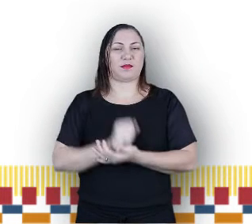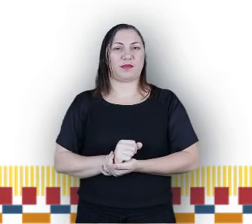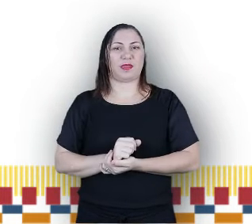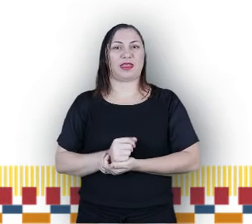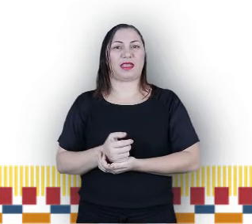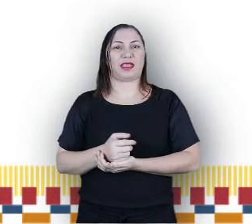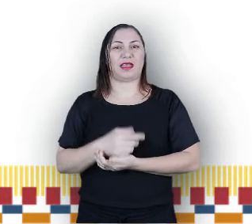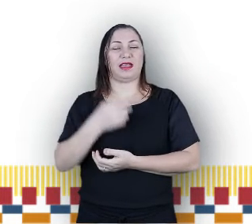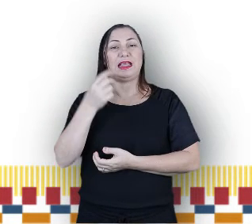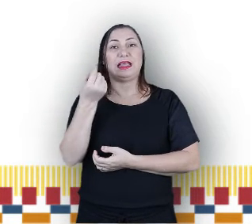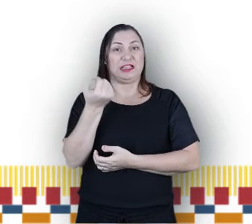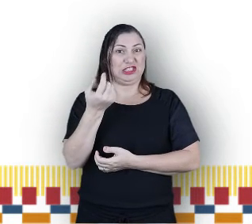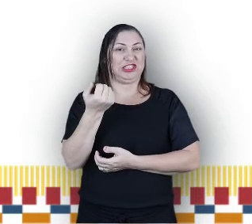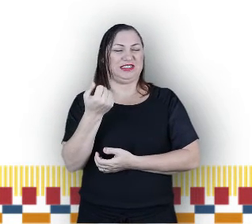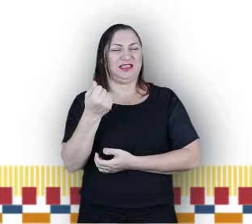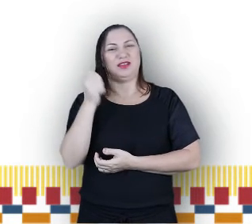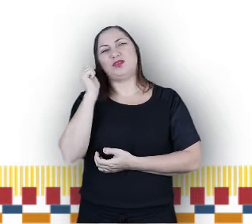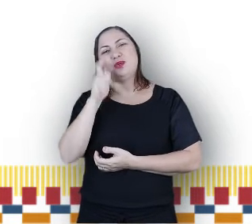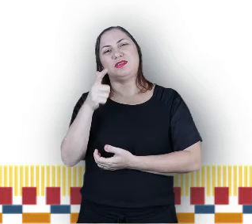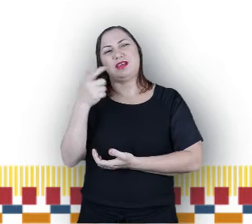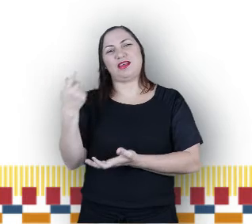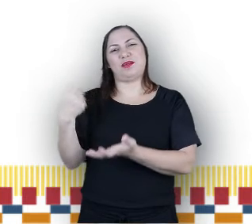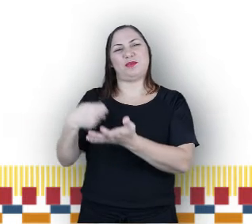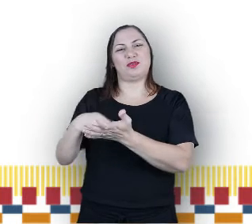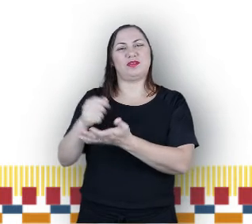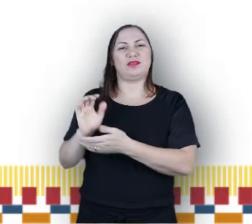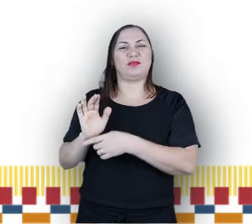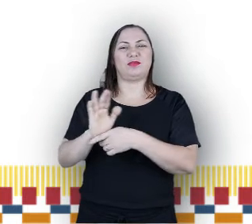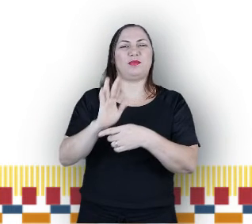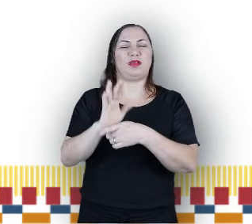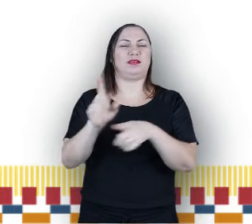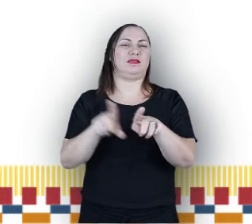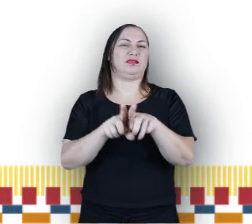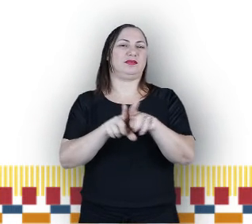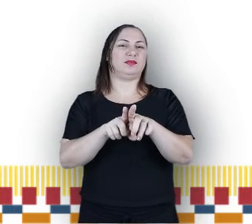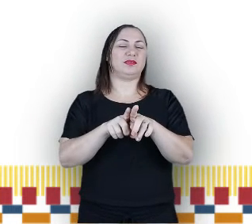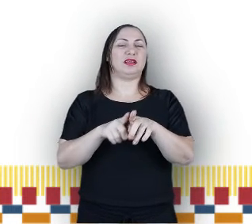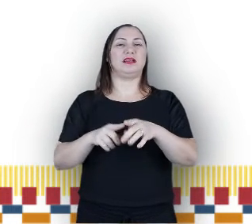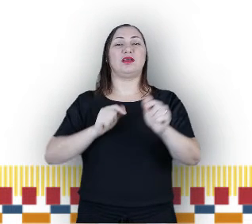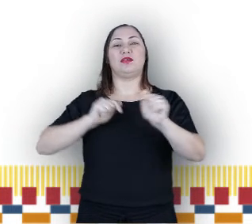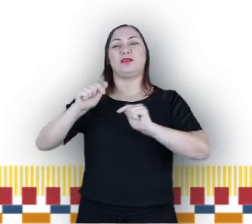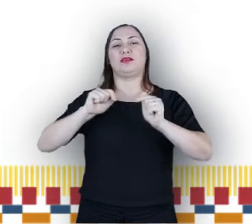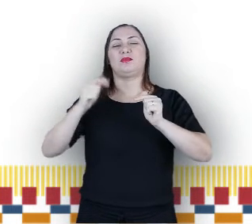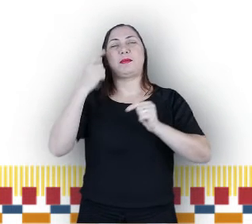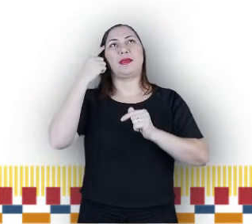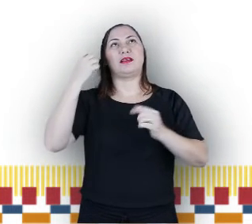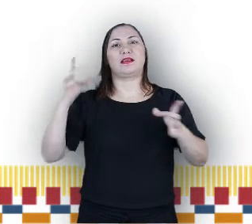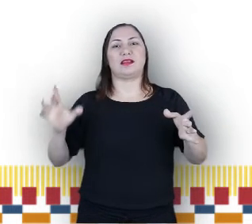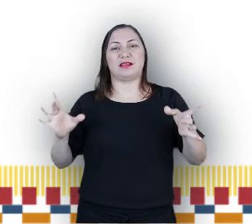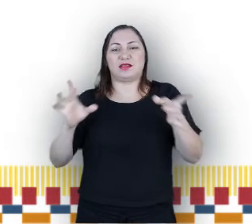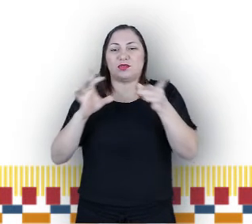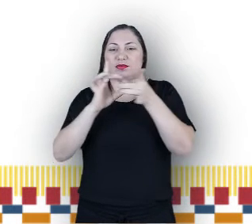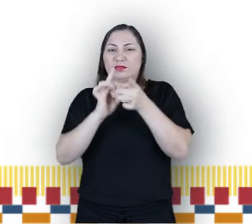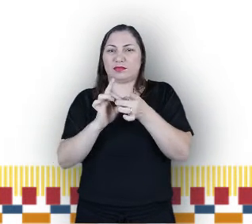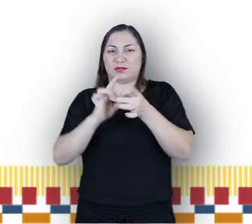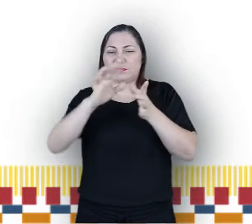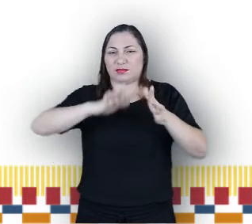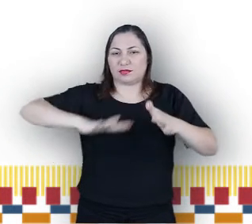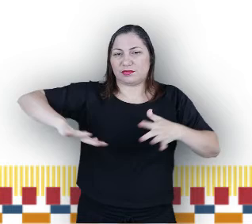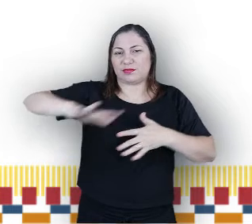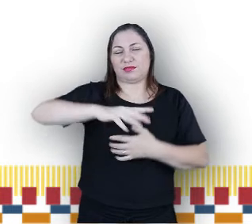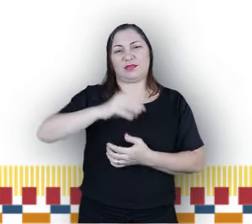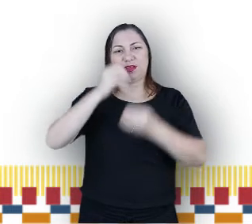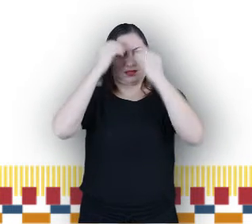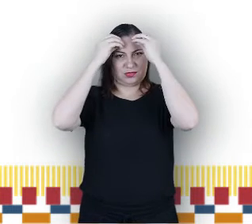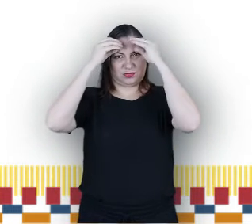desses contos e a premiação dos 3 primeiros lugares, um prêmio em dinheiro, que nós conseguimos